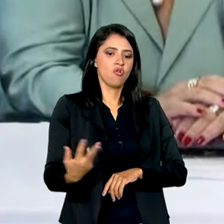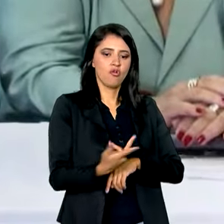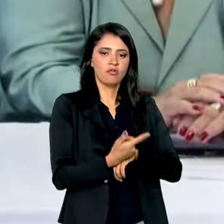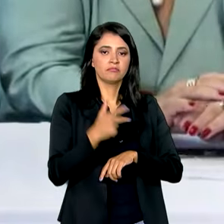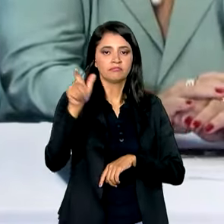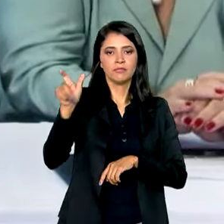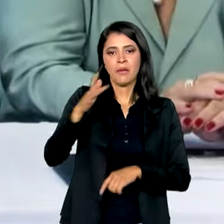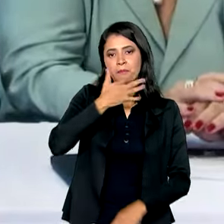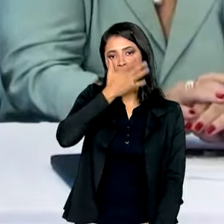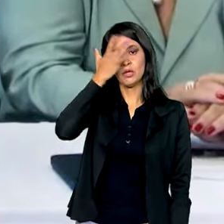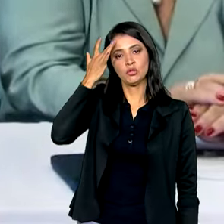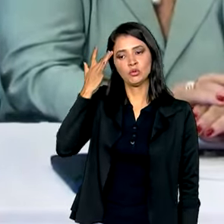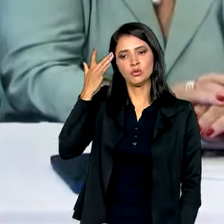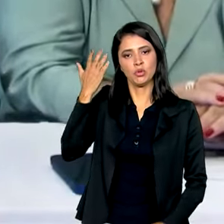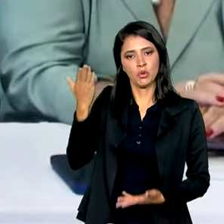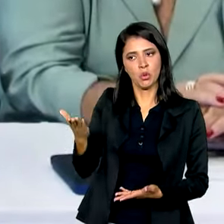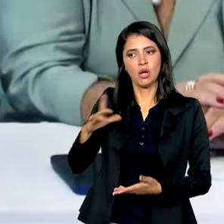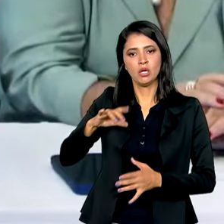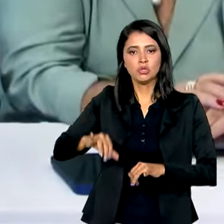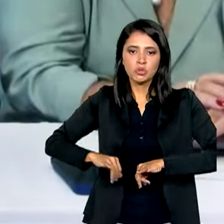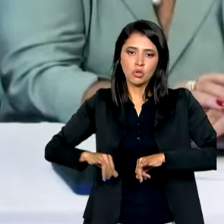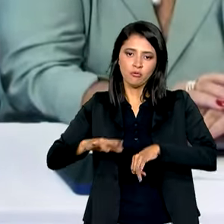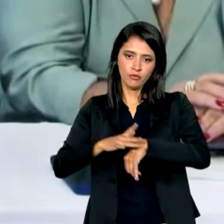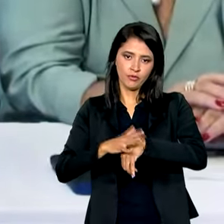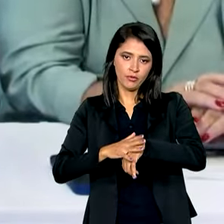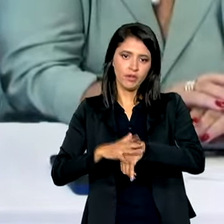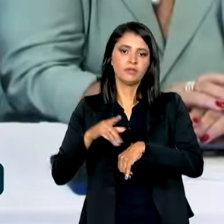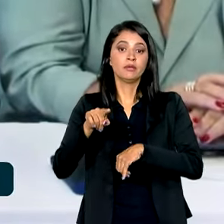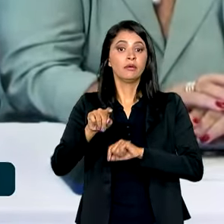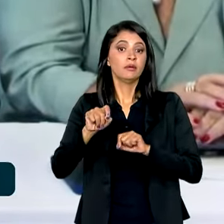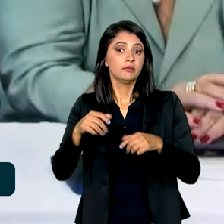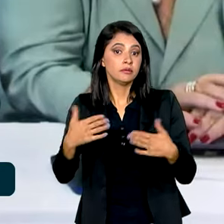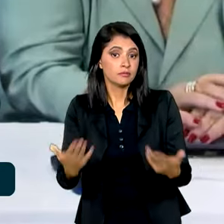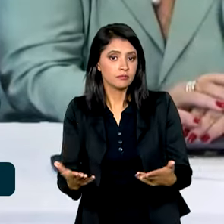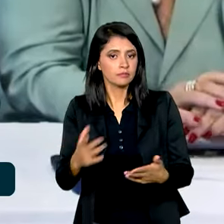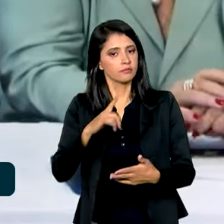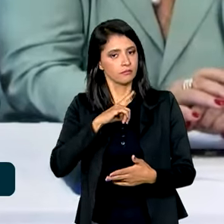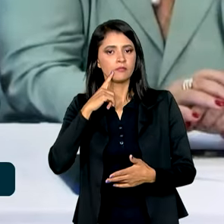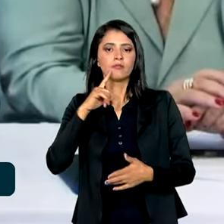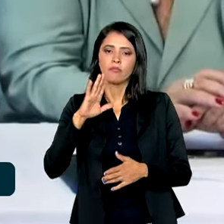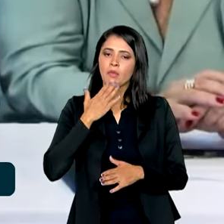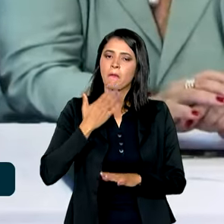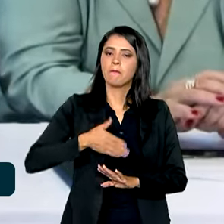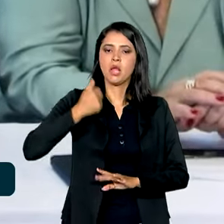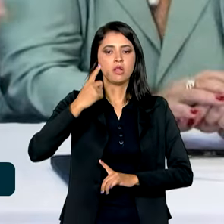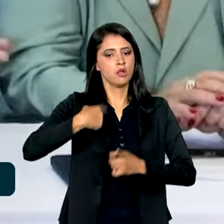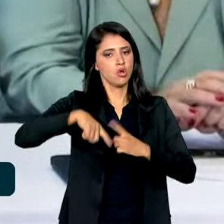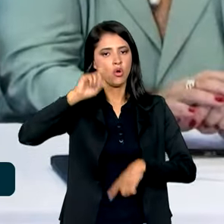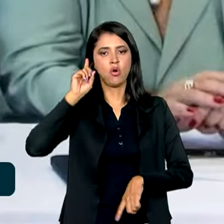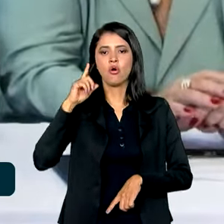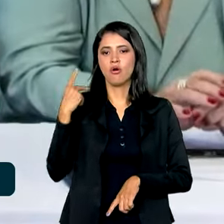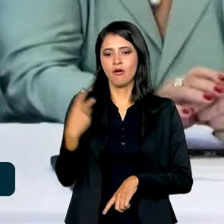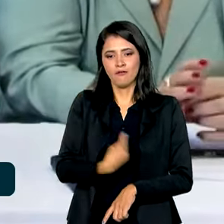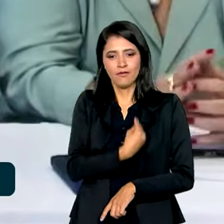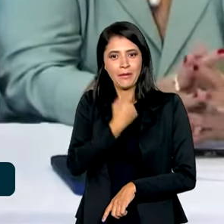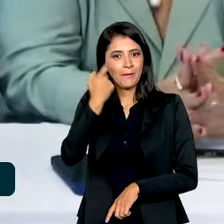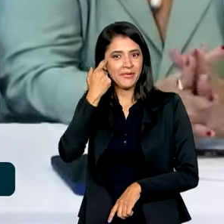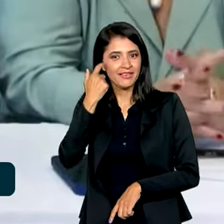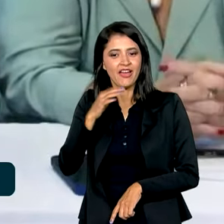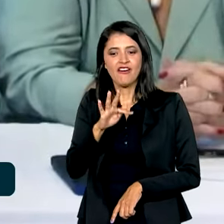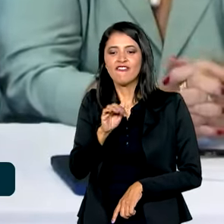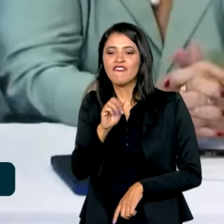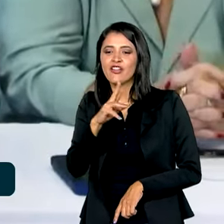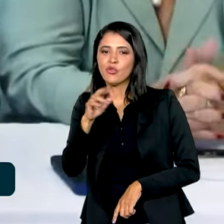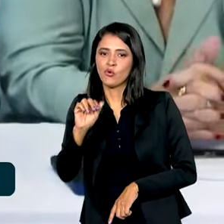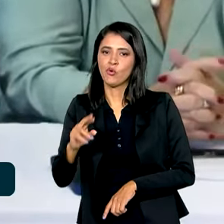para quem sofre com essa doença. Então, tem um impacto na vida, pensando no fator 8, de